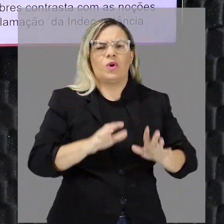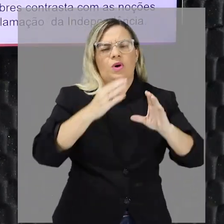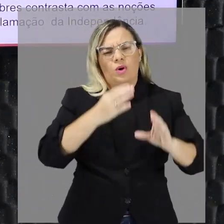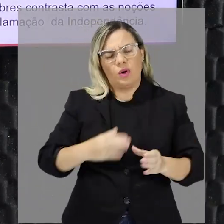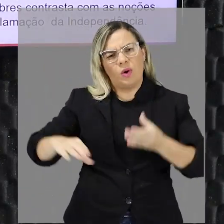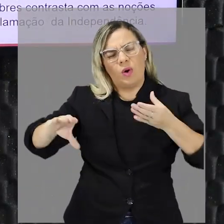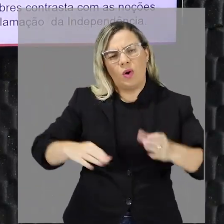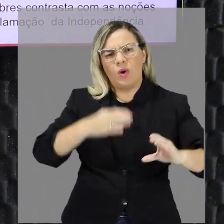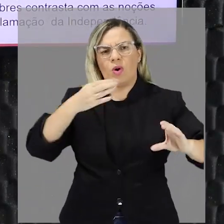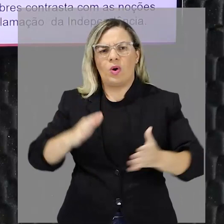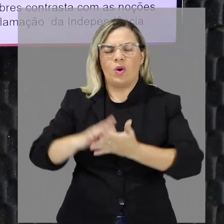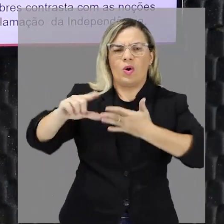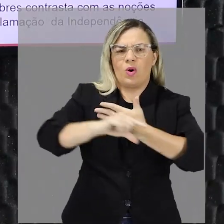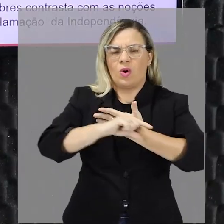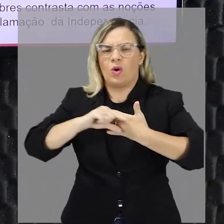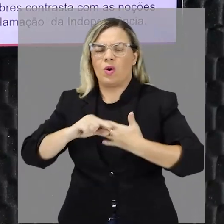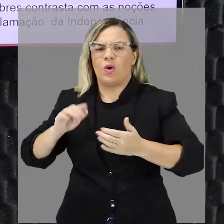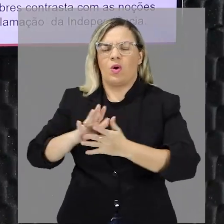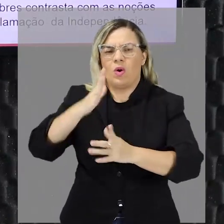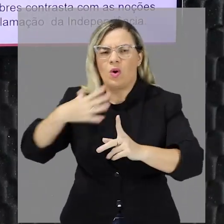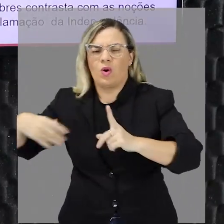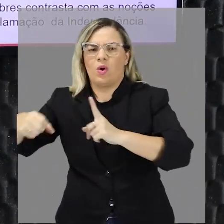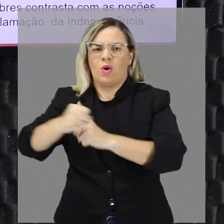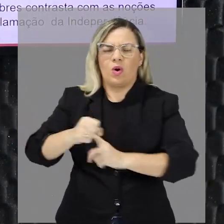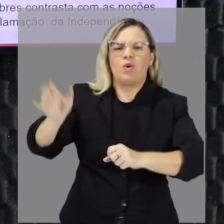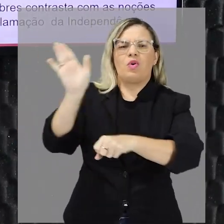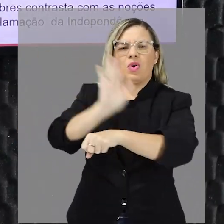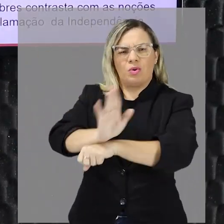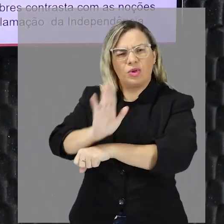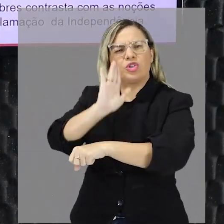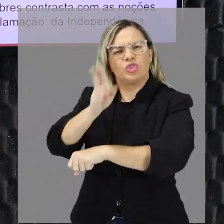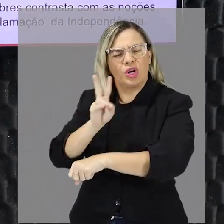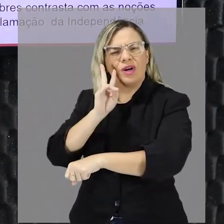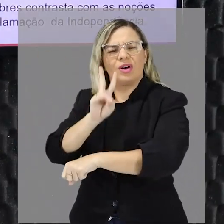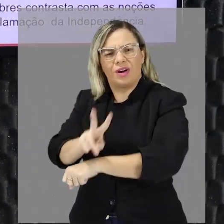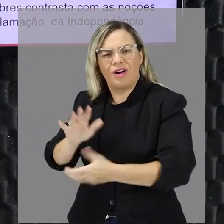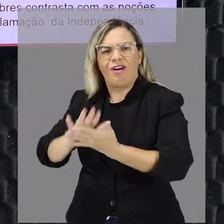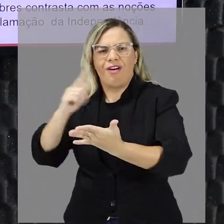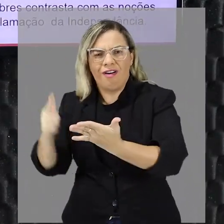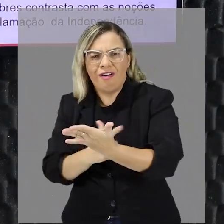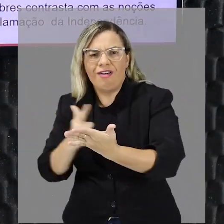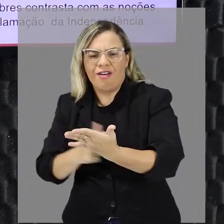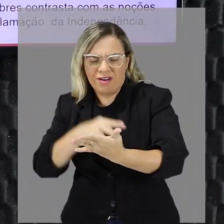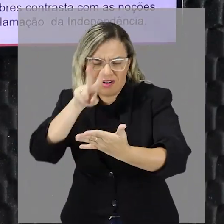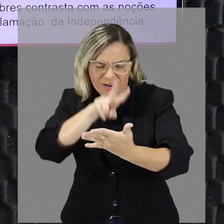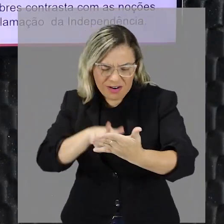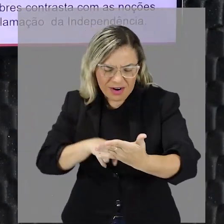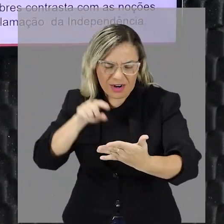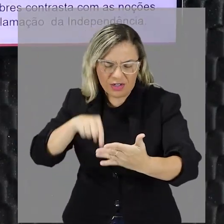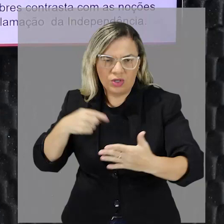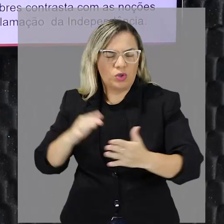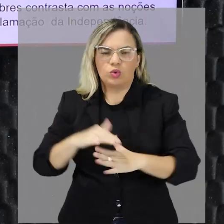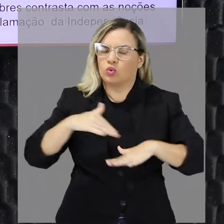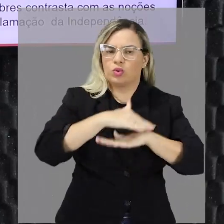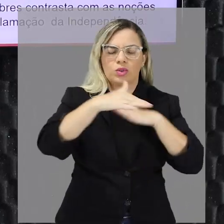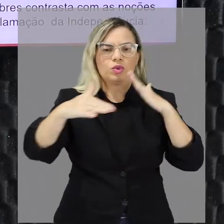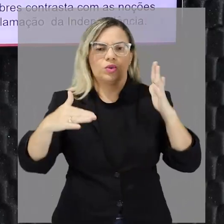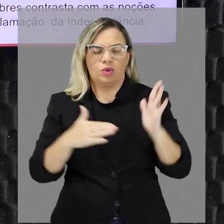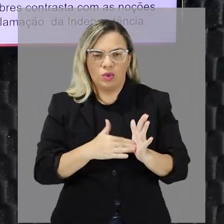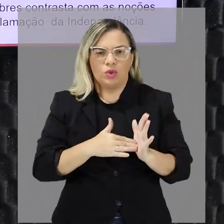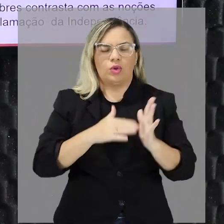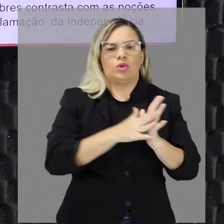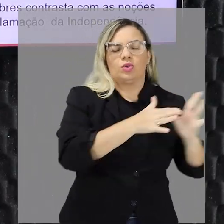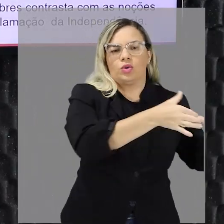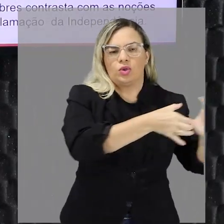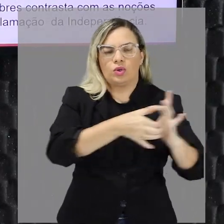autores, sociólogos, filmes que vocês assistiram, livros que vocês leram. Tudo isso faz parte do